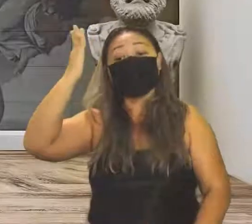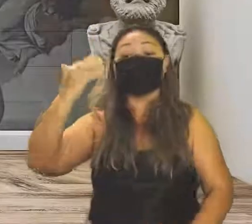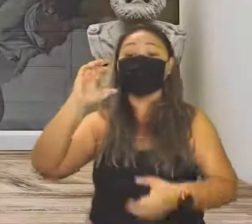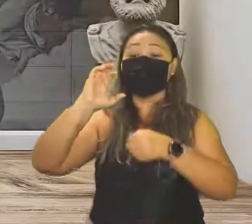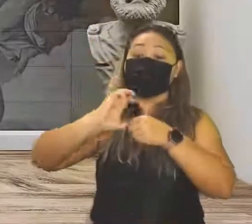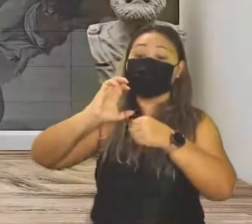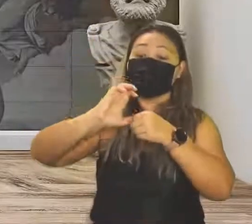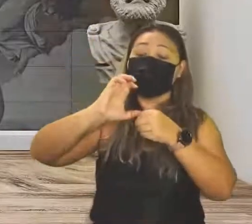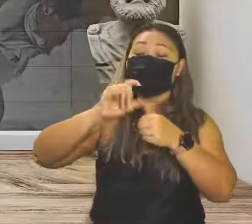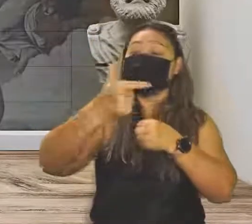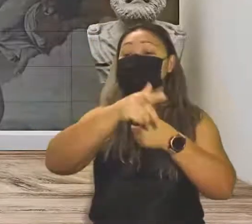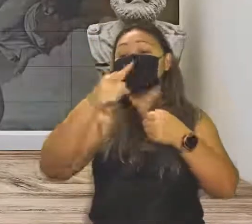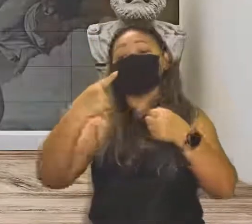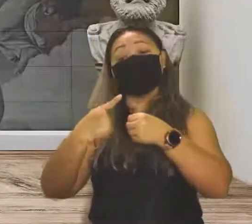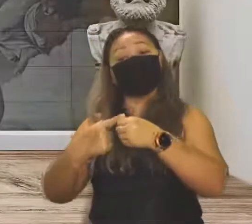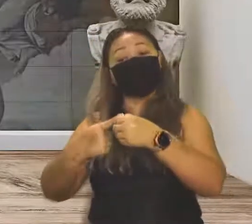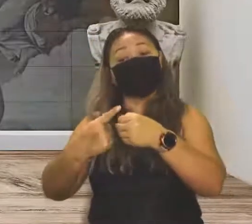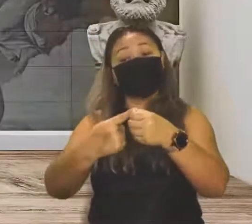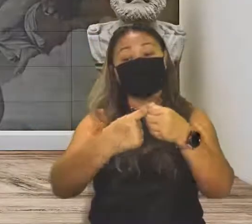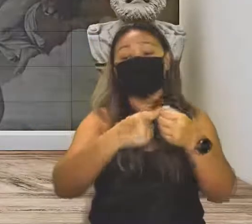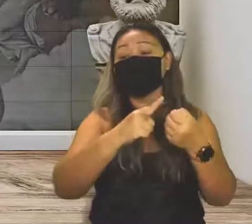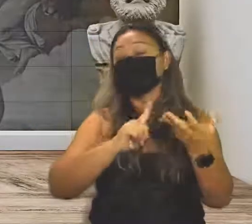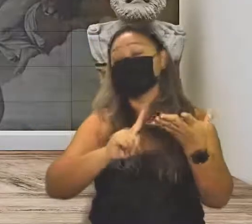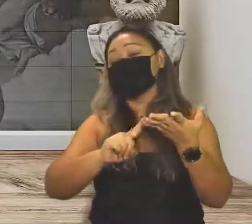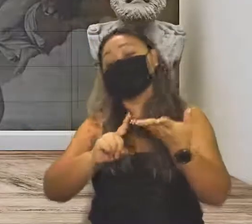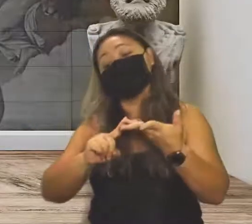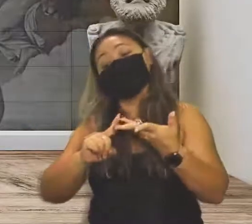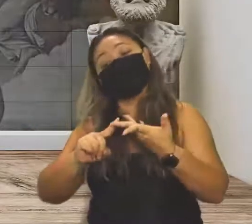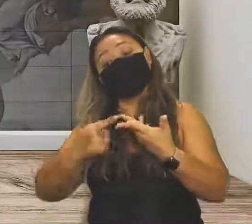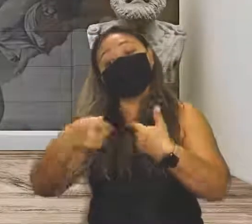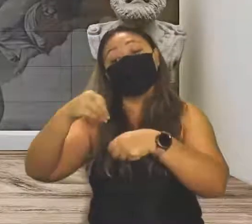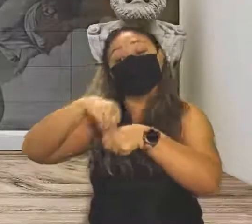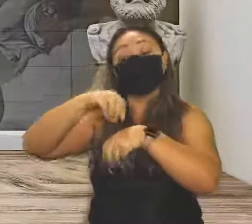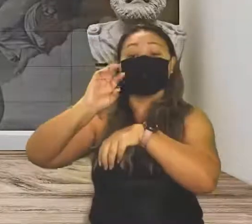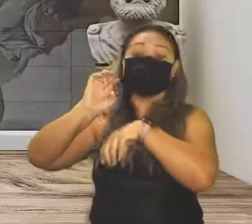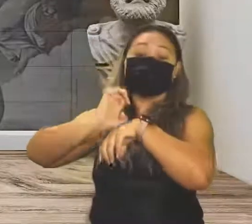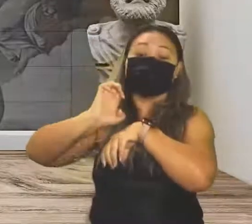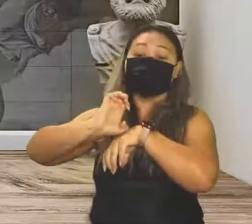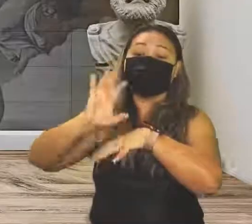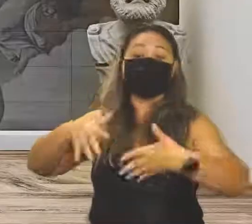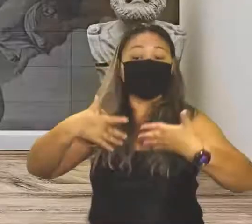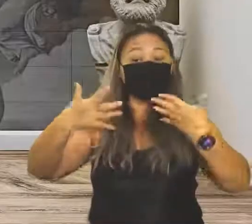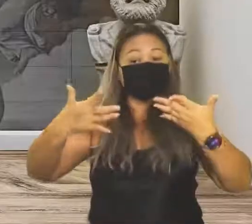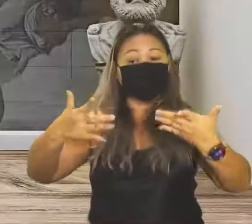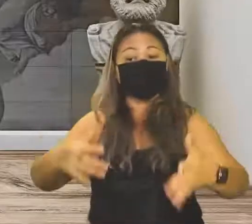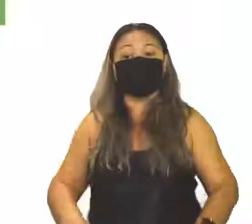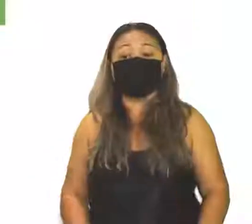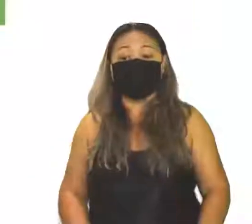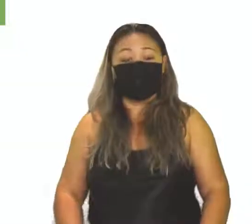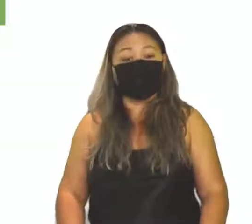Candeias e outras cidades, são tantas, né, no nosso estado. Venha com muita alegria. Vamos lá agora?